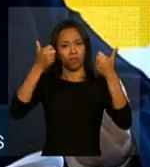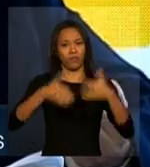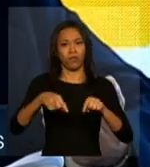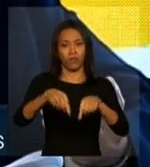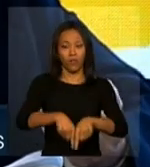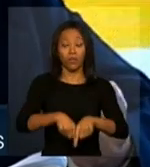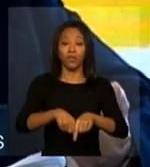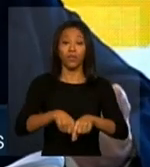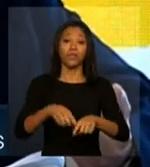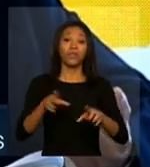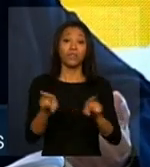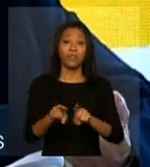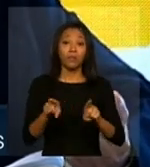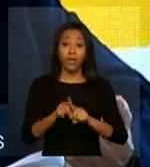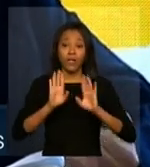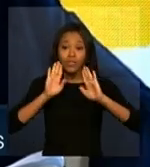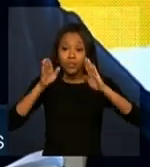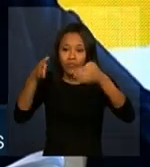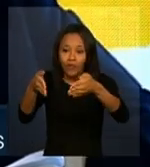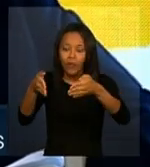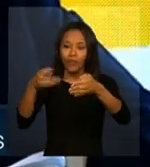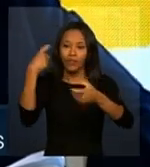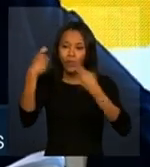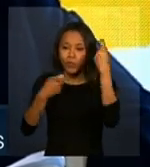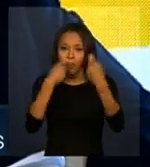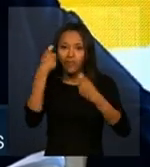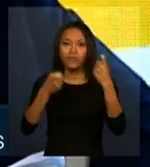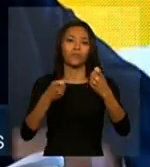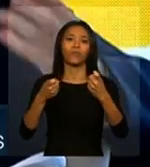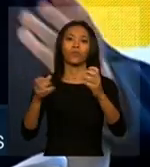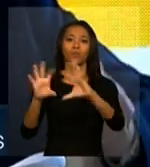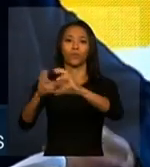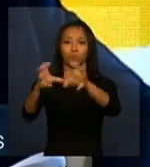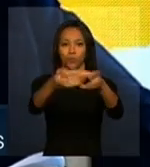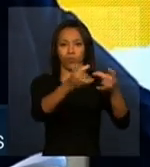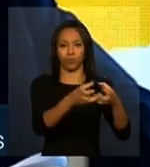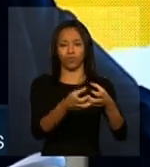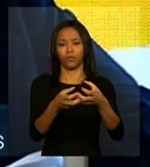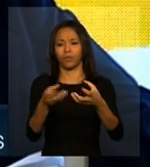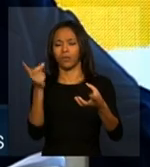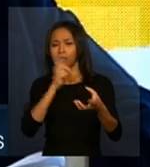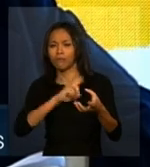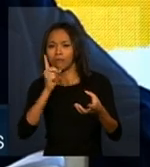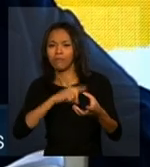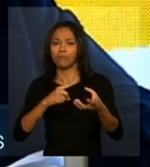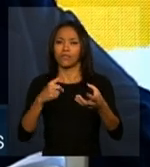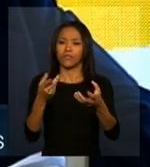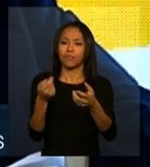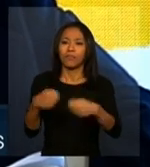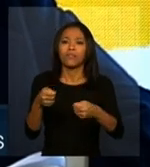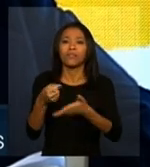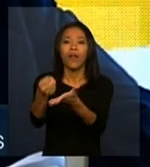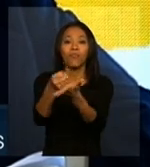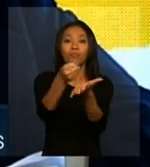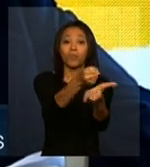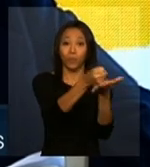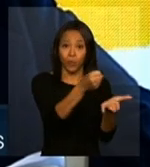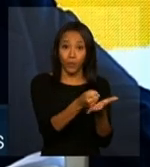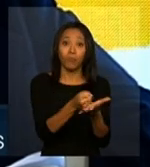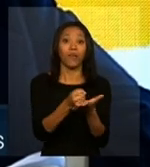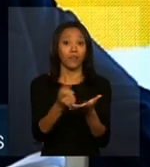dirigindo para os grupos mais vulneráveis essa produção com esse grau de qualidade que também aqui